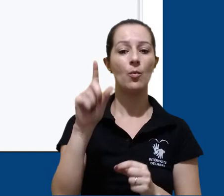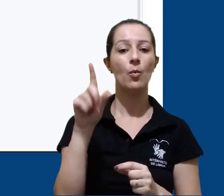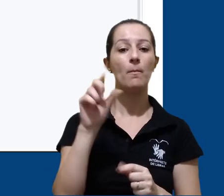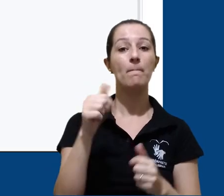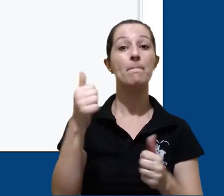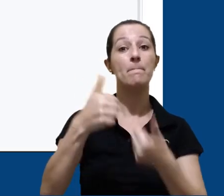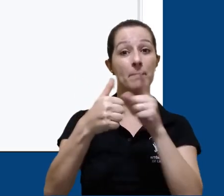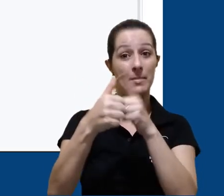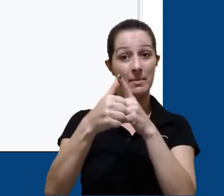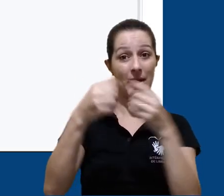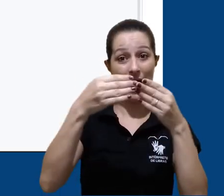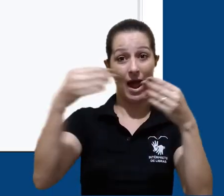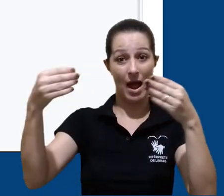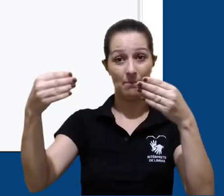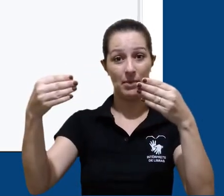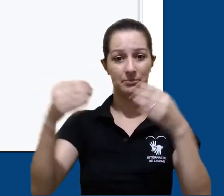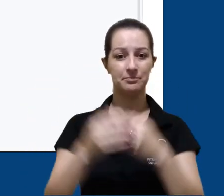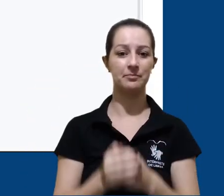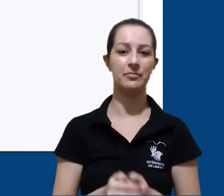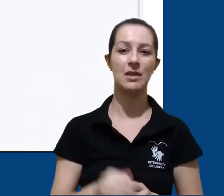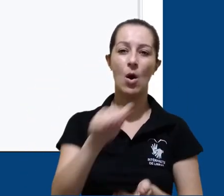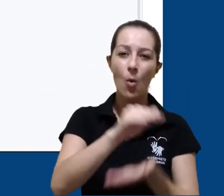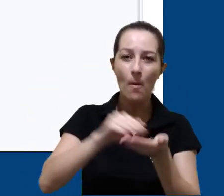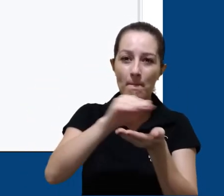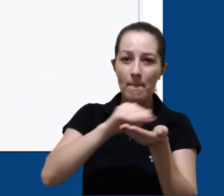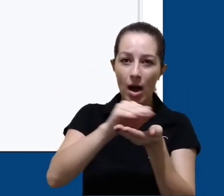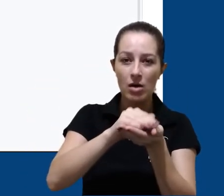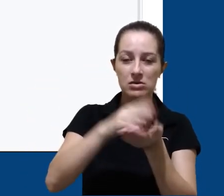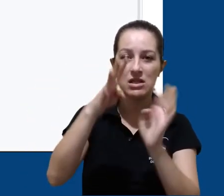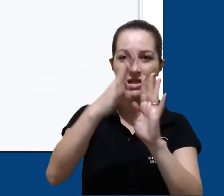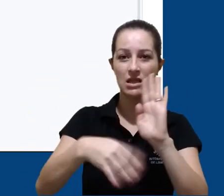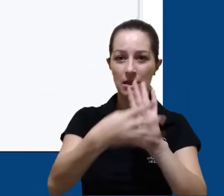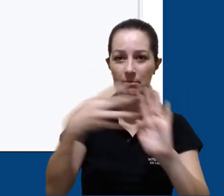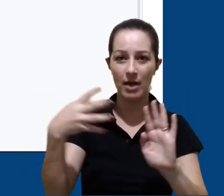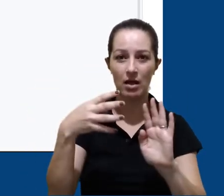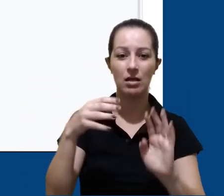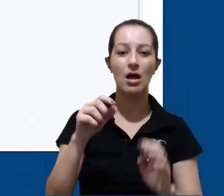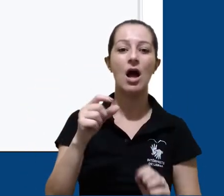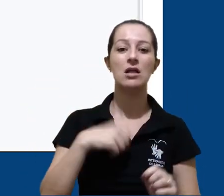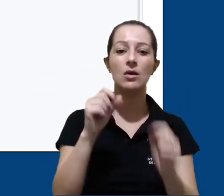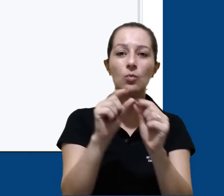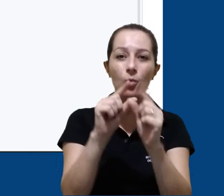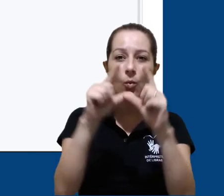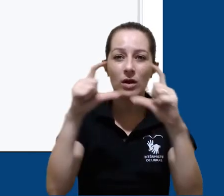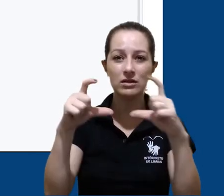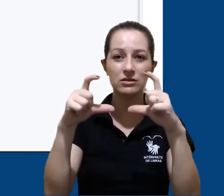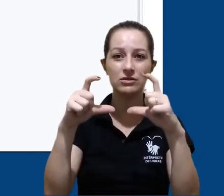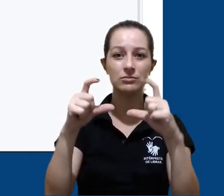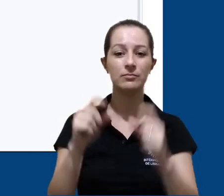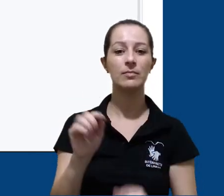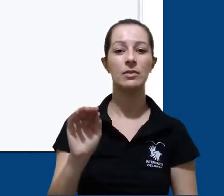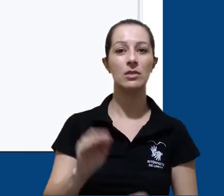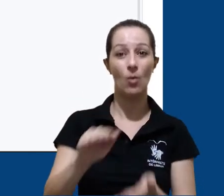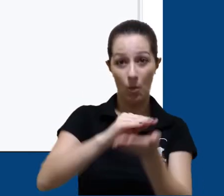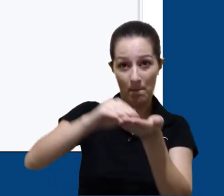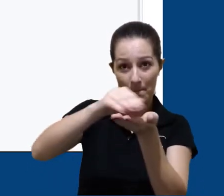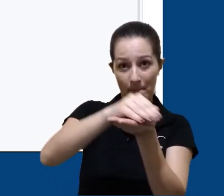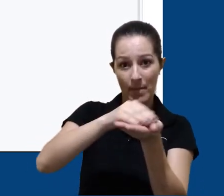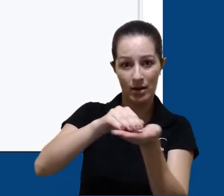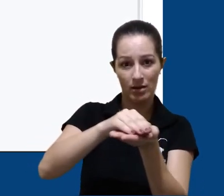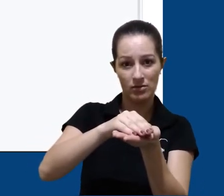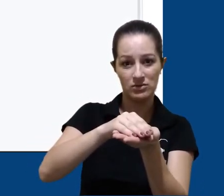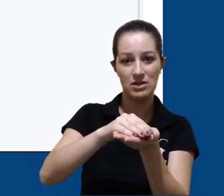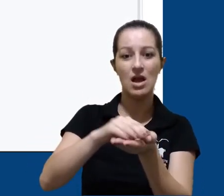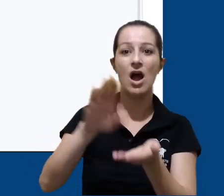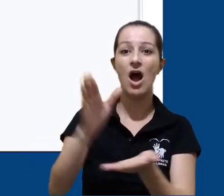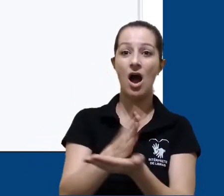dessa primeira parte da aba ao condicionar seu mouse sobre a tabela uma janela com quadradinho se abre e ao arrastar o